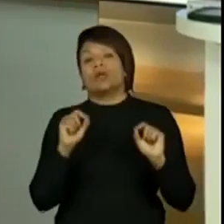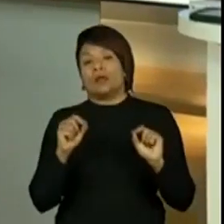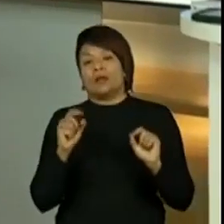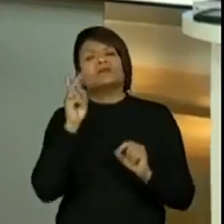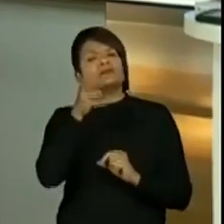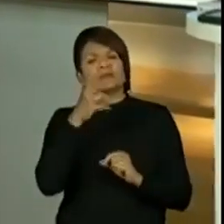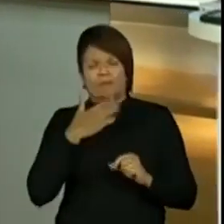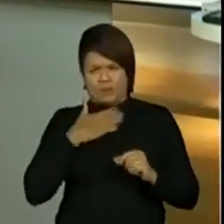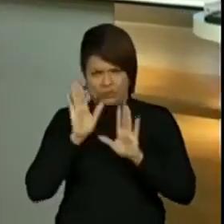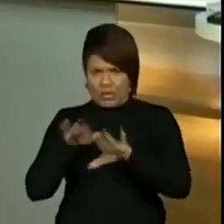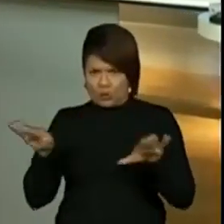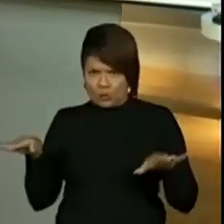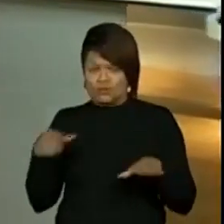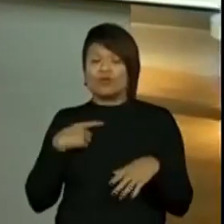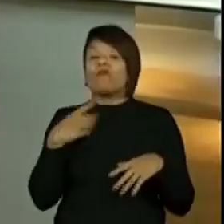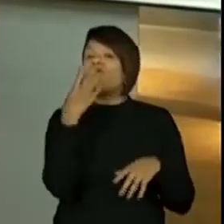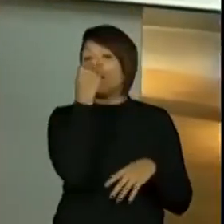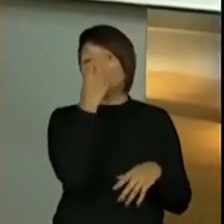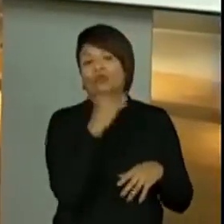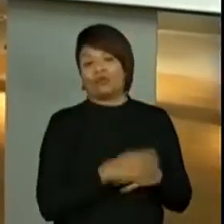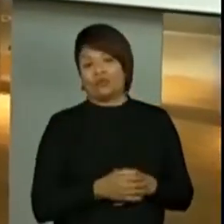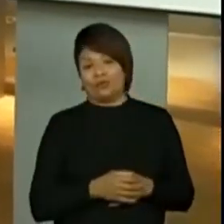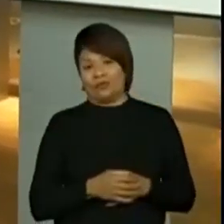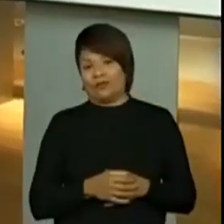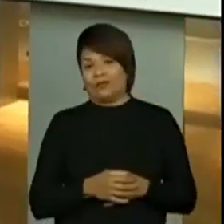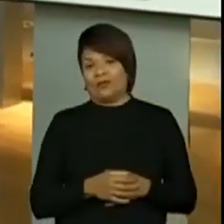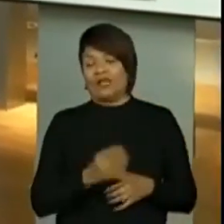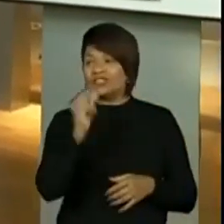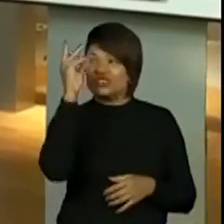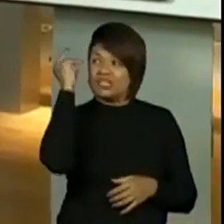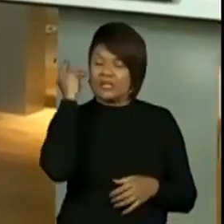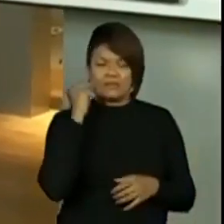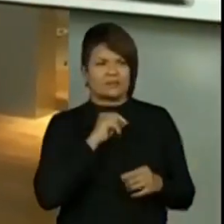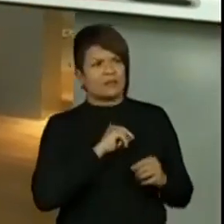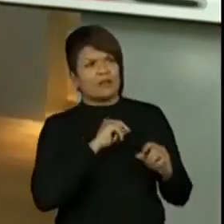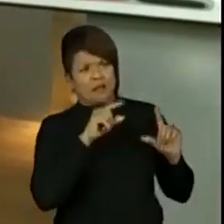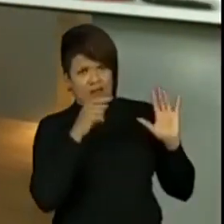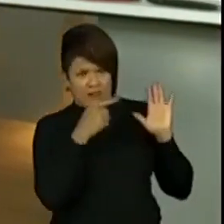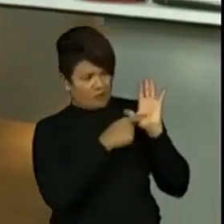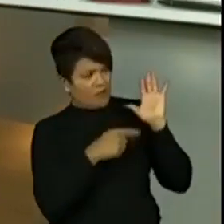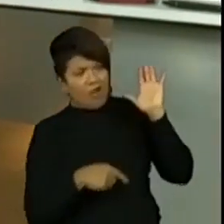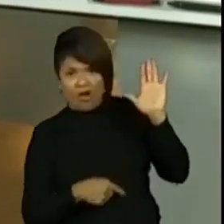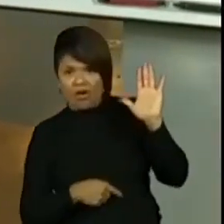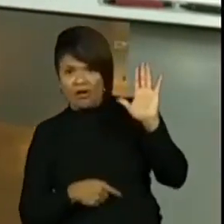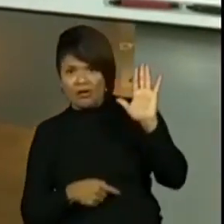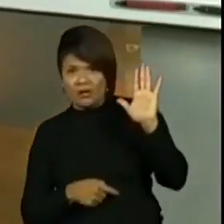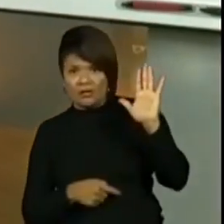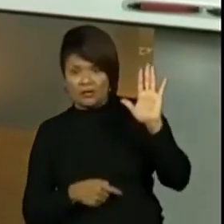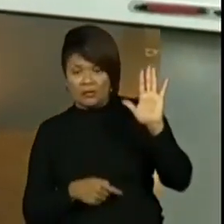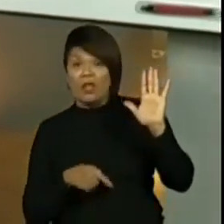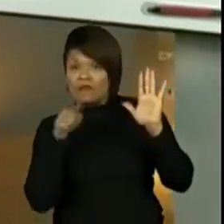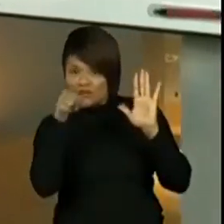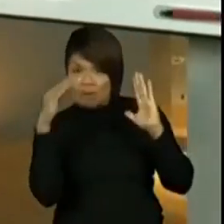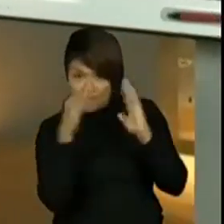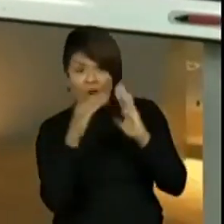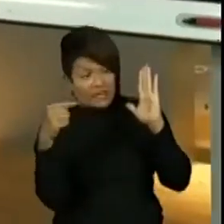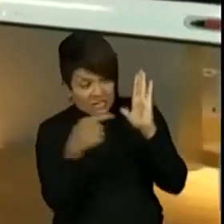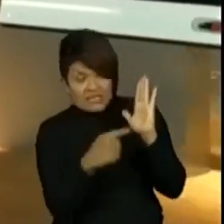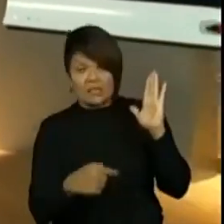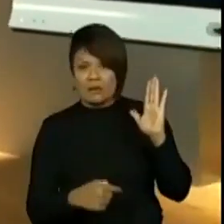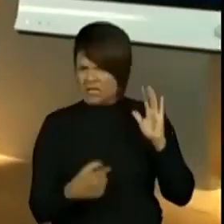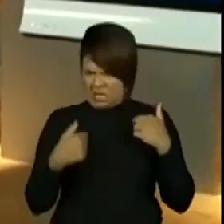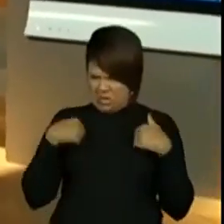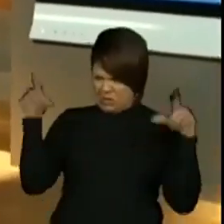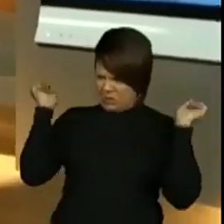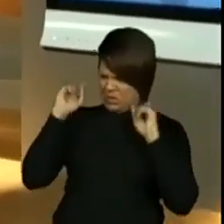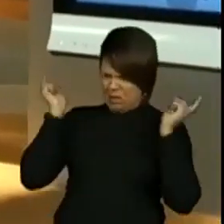morava. Eles não se reconheciam no bairro quando via fotos antigas, porque era muito diferente do que eles conhecem hoje o bairro. É muito